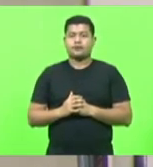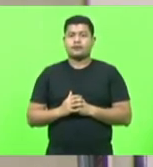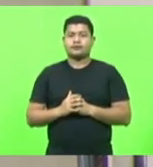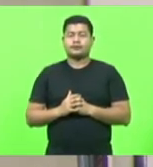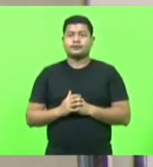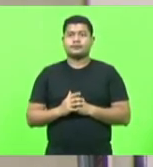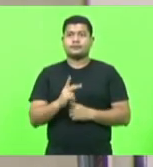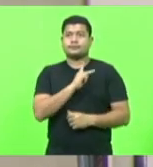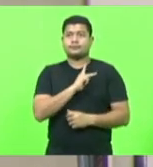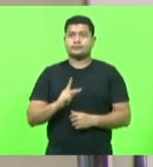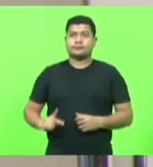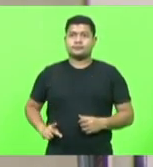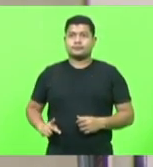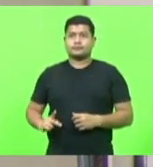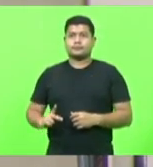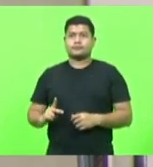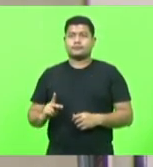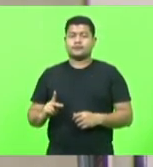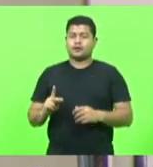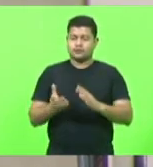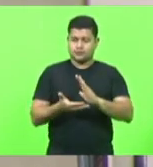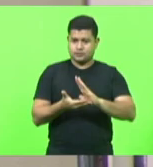Esta presidência momentaneamente retira